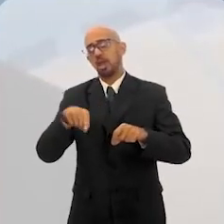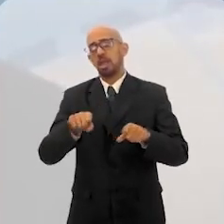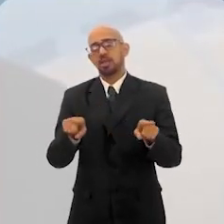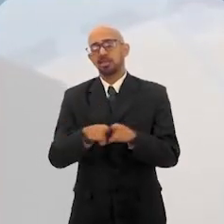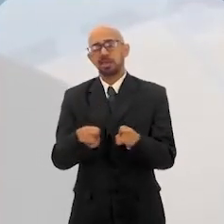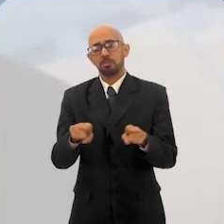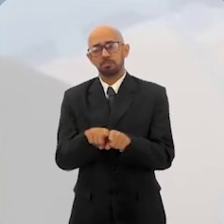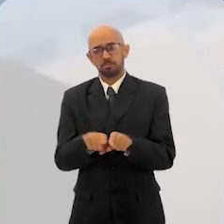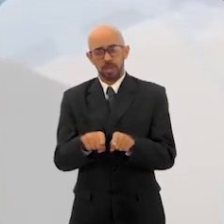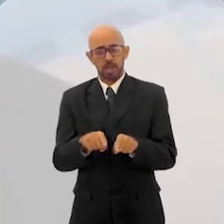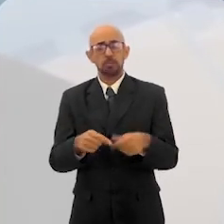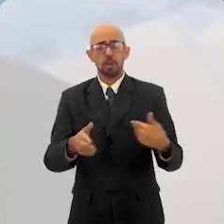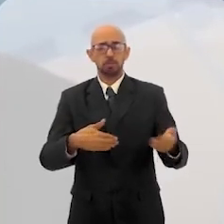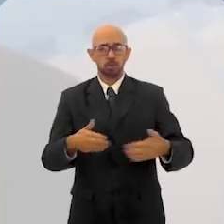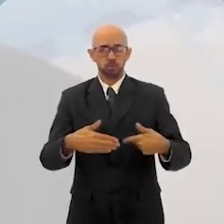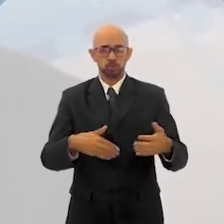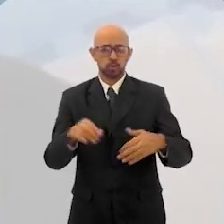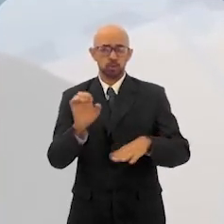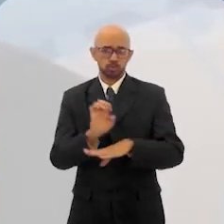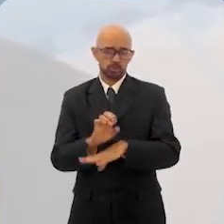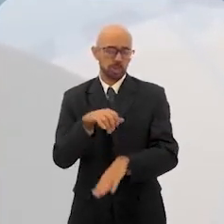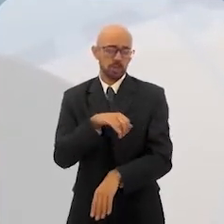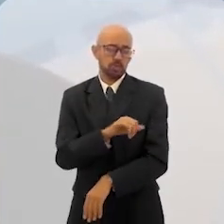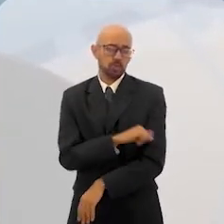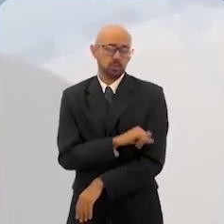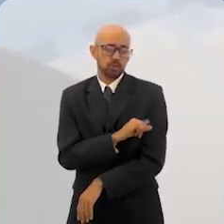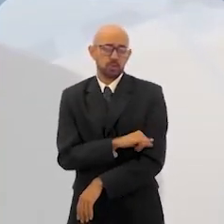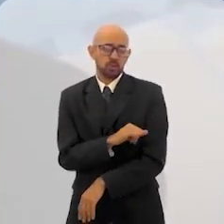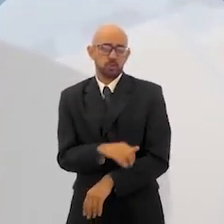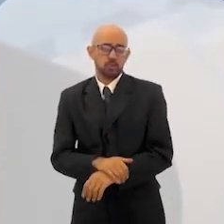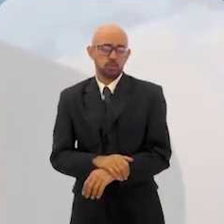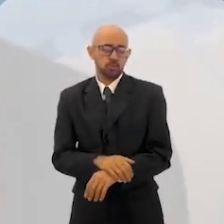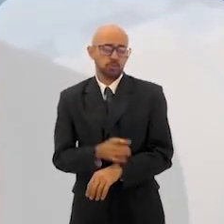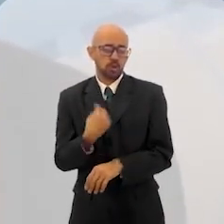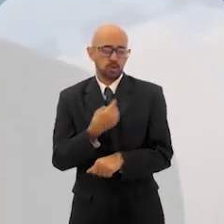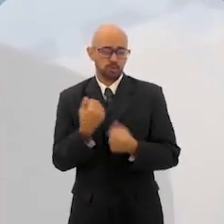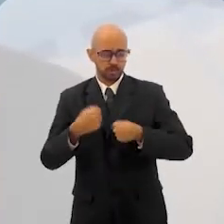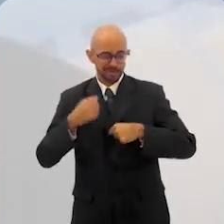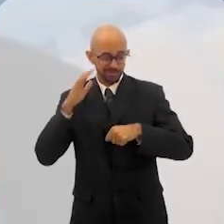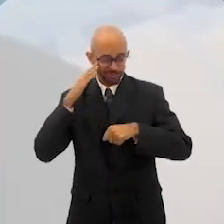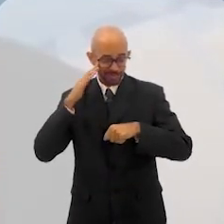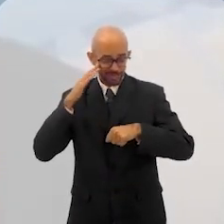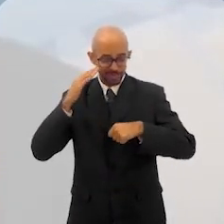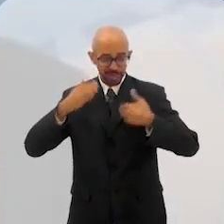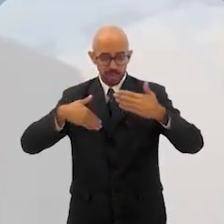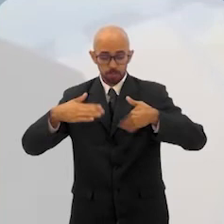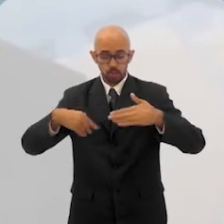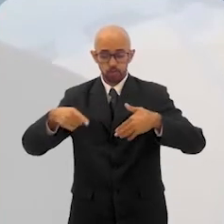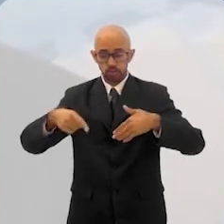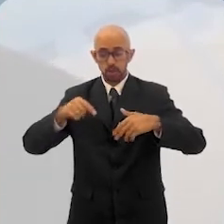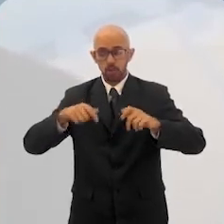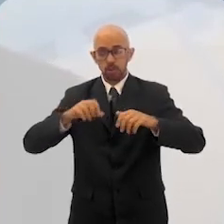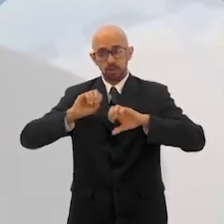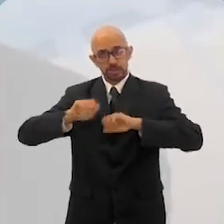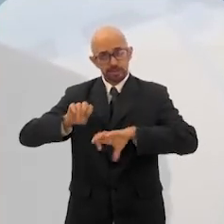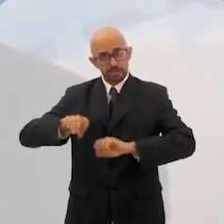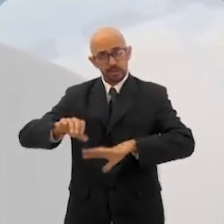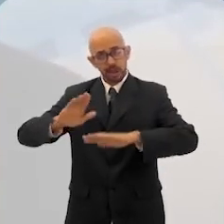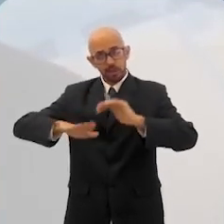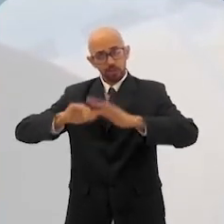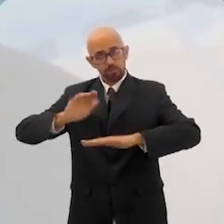das cadeias produtivas do nosso estado. Então, a gente precisa entender melhor essa cadeia produtiva e potencializar mão de obra